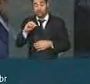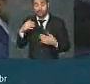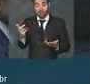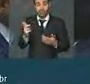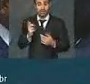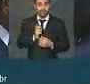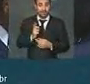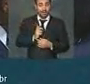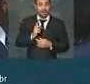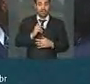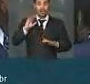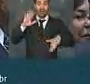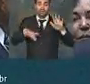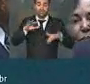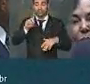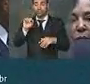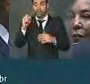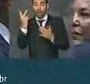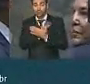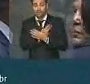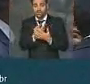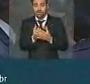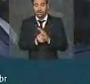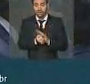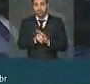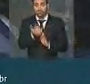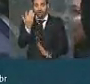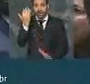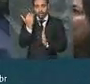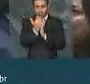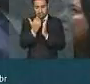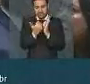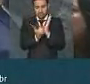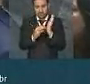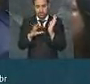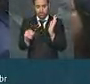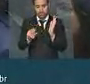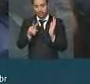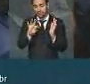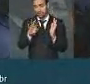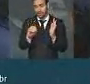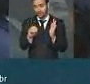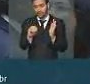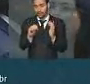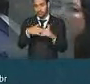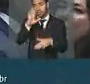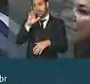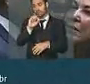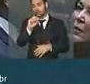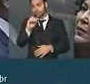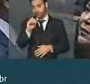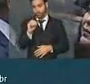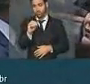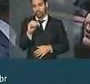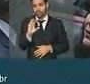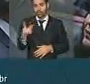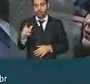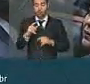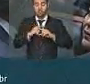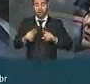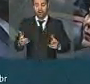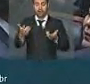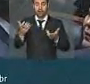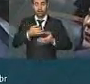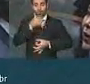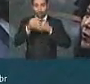dezenas de dispositivos vetados bom mais de 80 dispositivos de obra mas o que eu